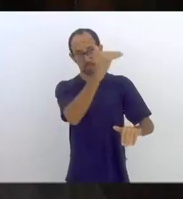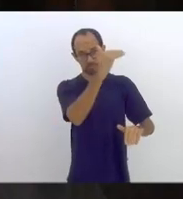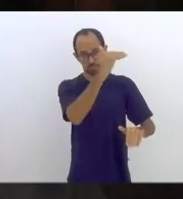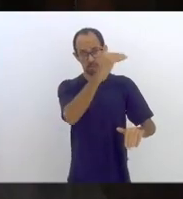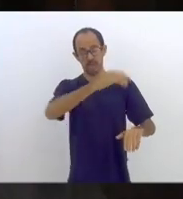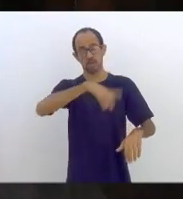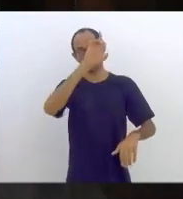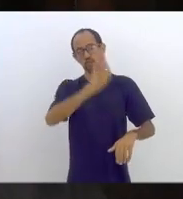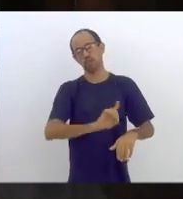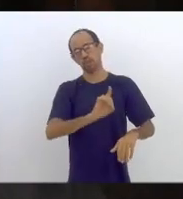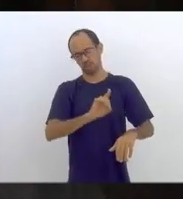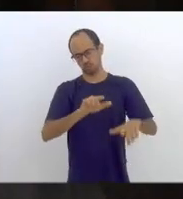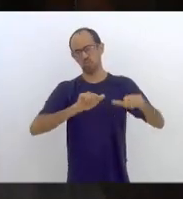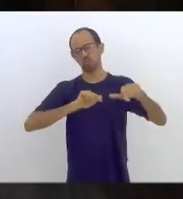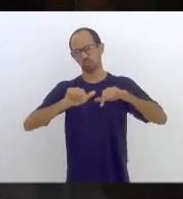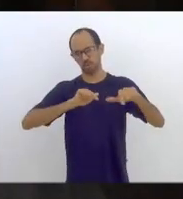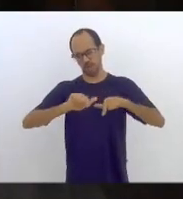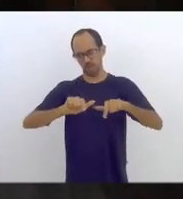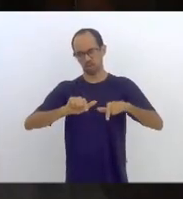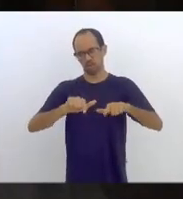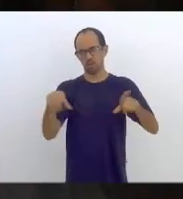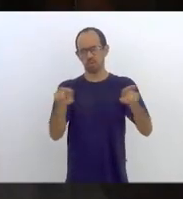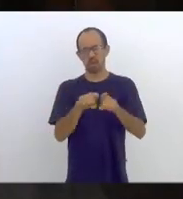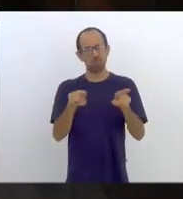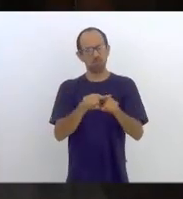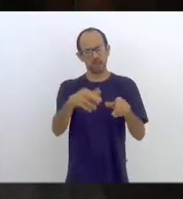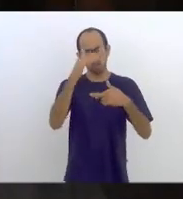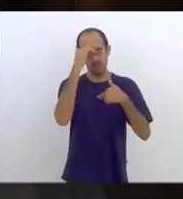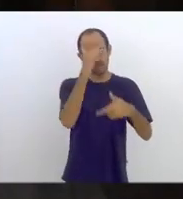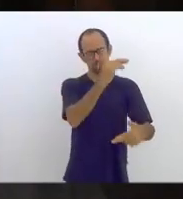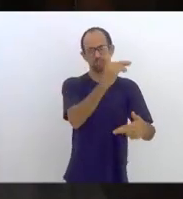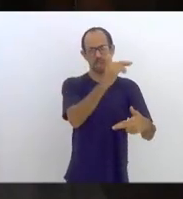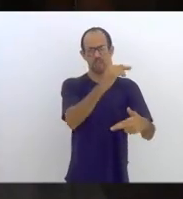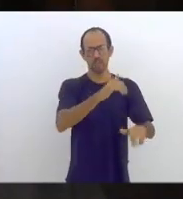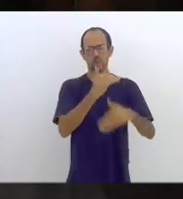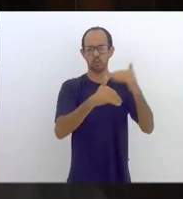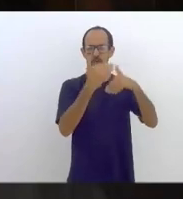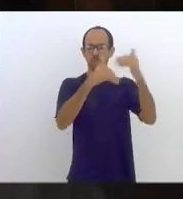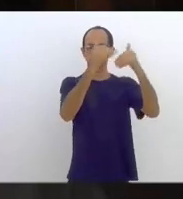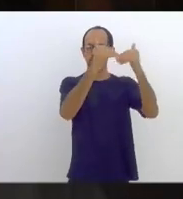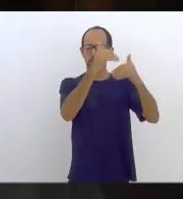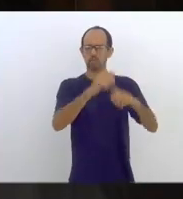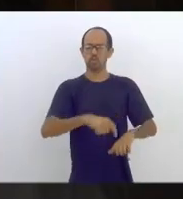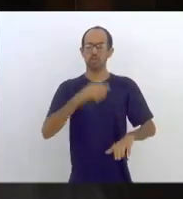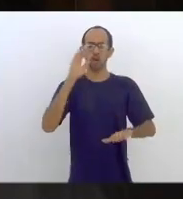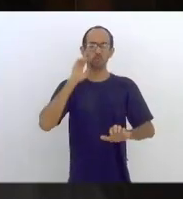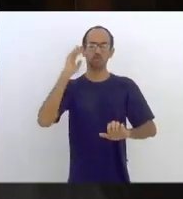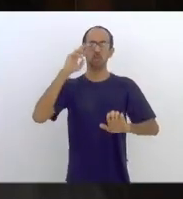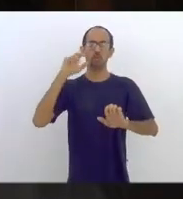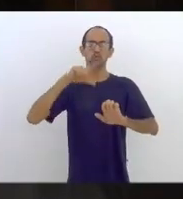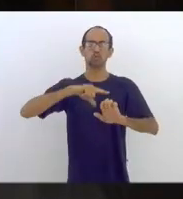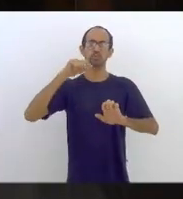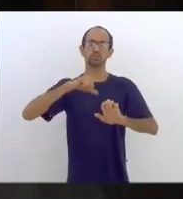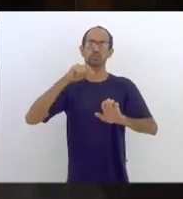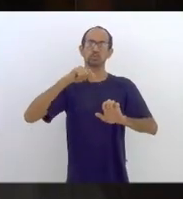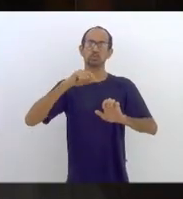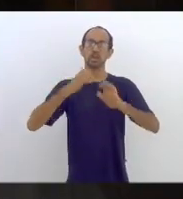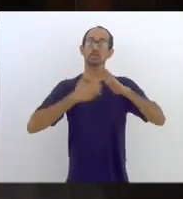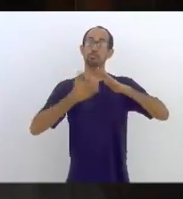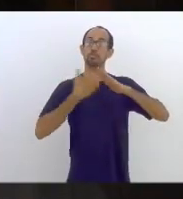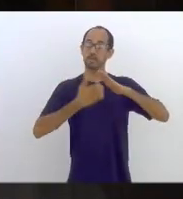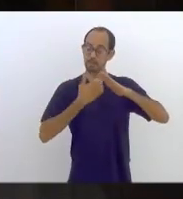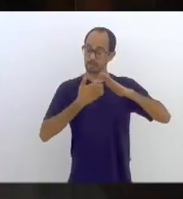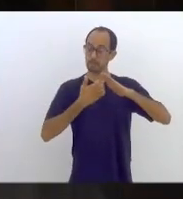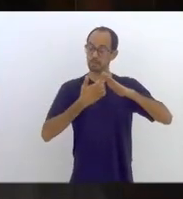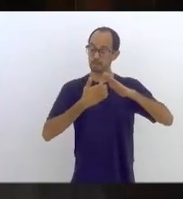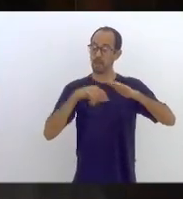trabalhador com respeito ao crescimento com respeito ao empresariado Enfim este